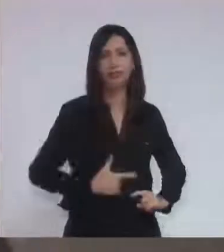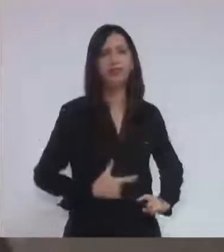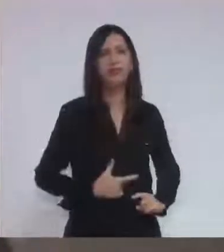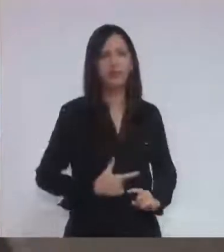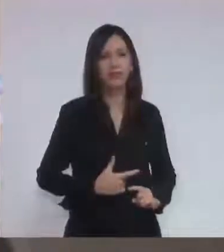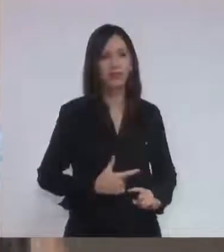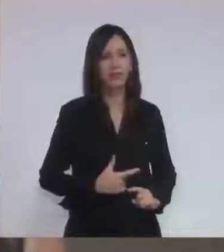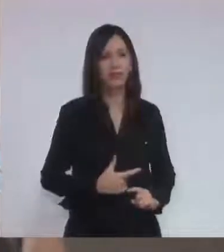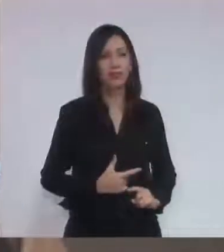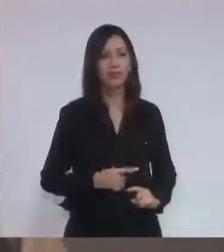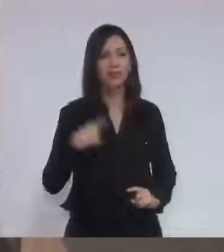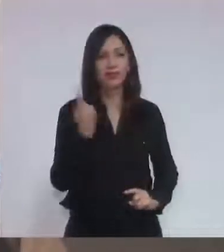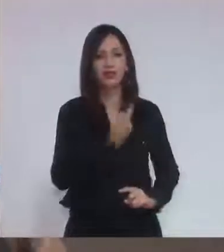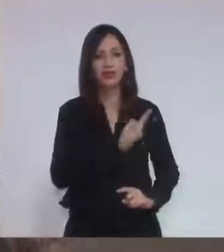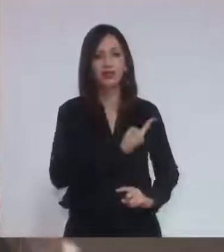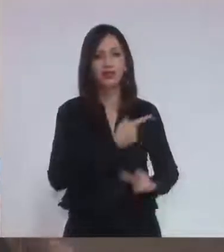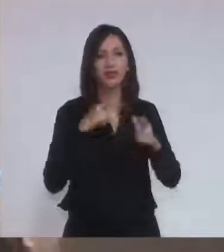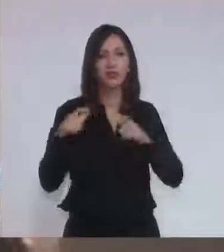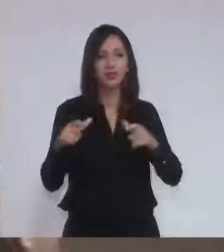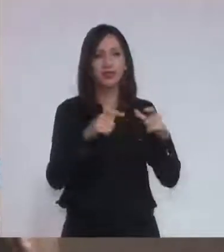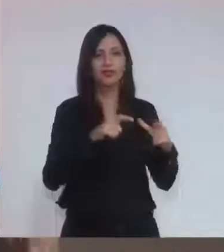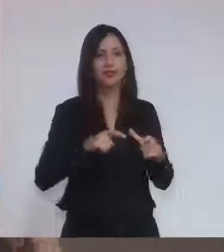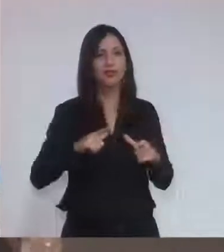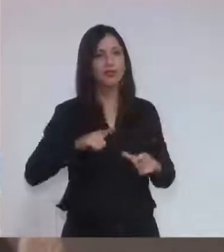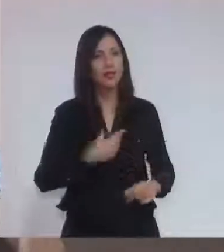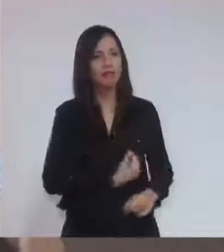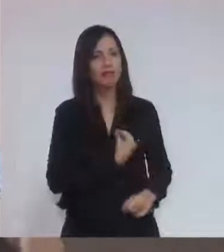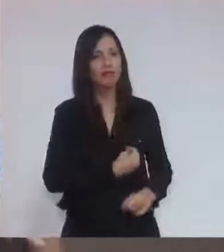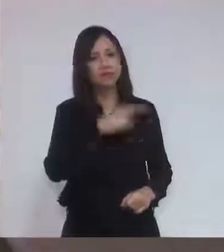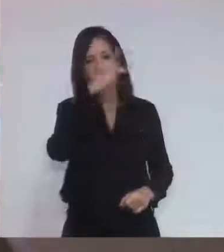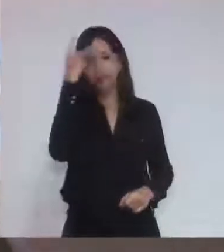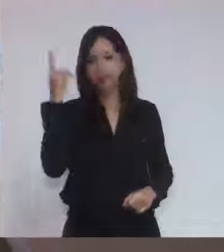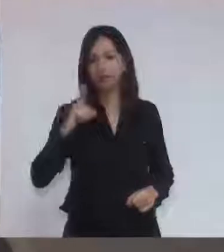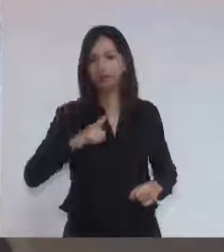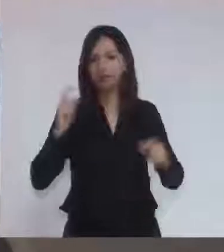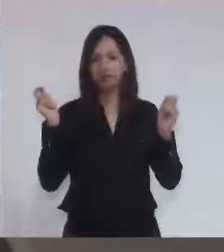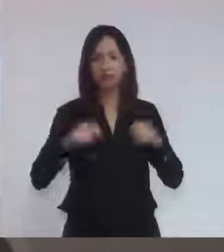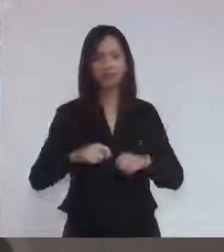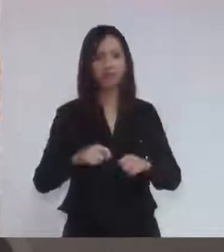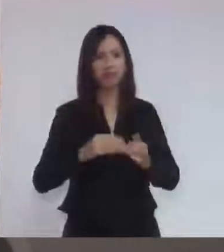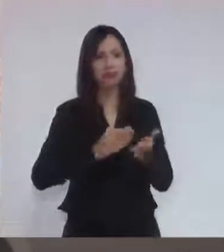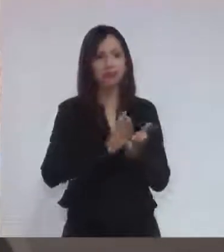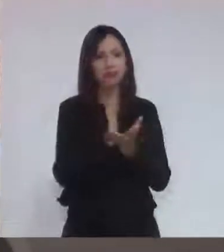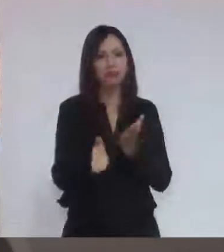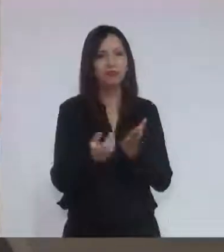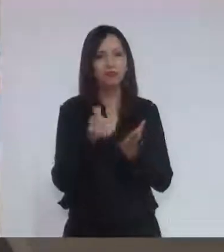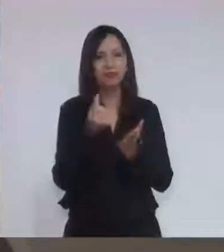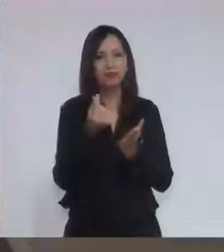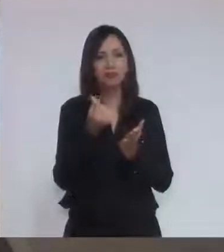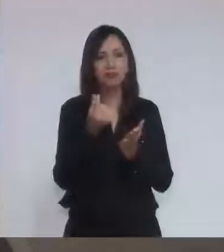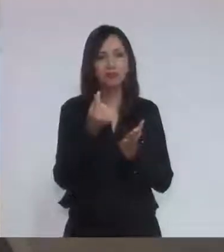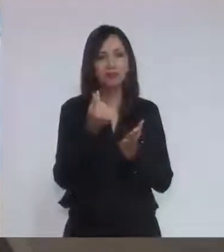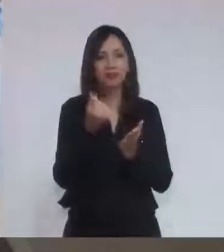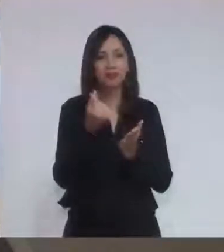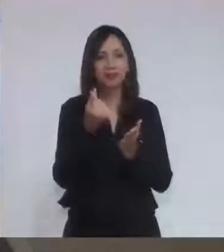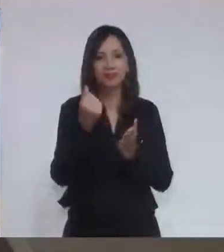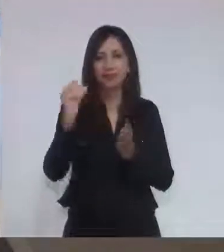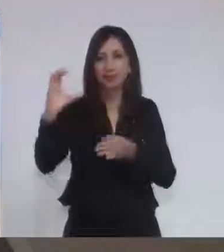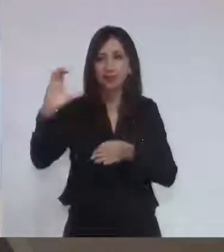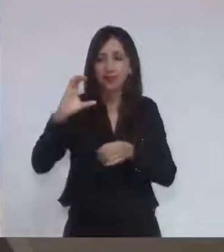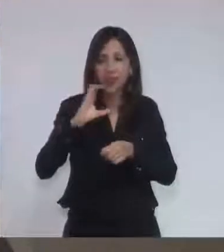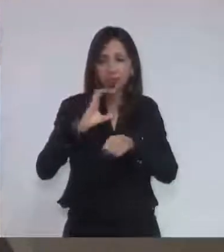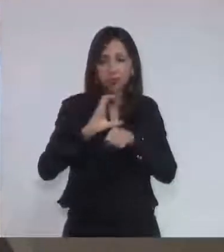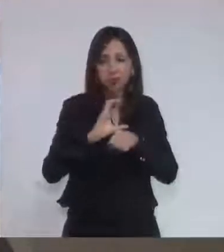Aqui, infelizmente, na nossa região, ainda existem pessoas capazes de desviar dinheiro da merenda, não é? Aquela frase entra na